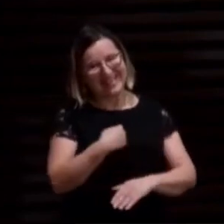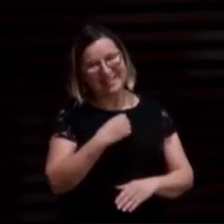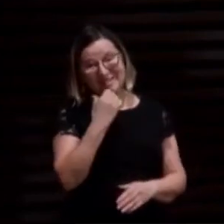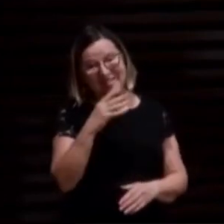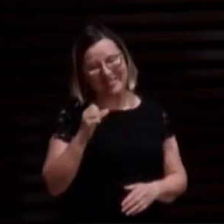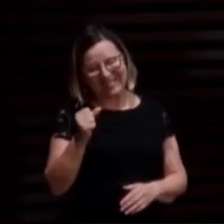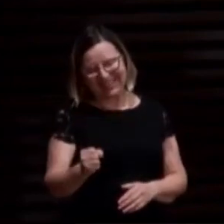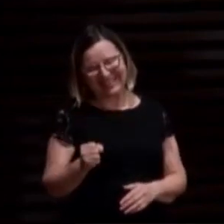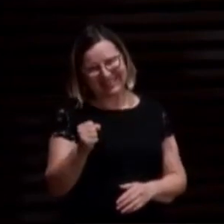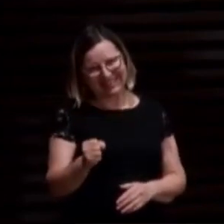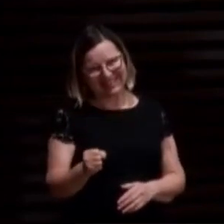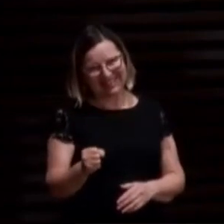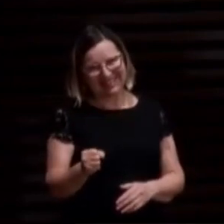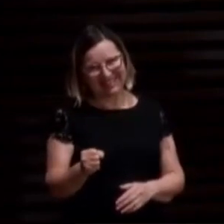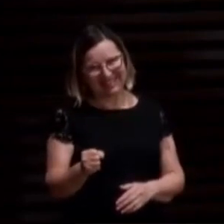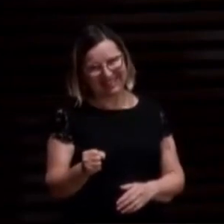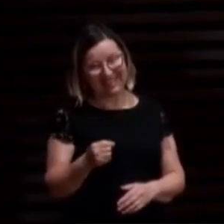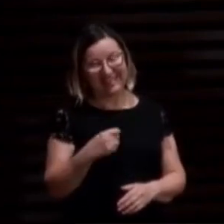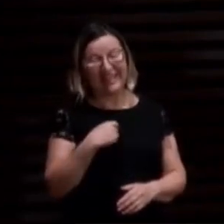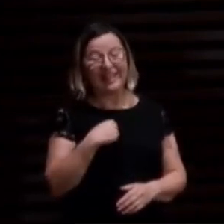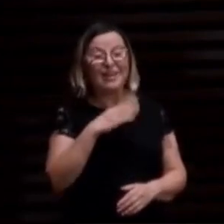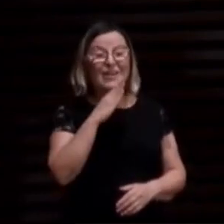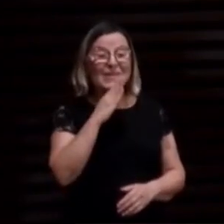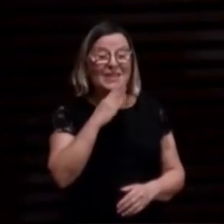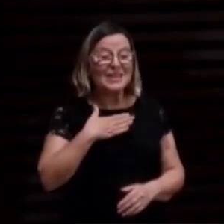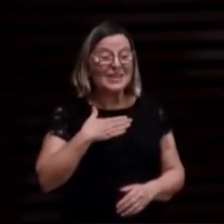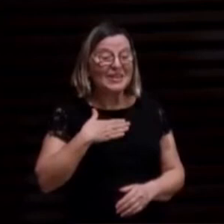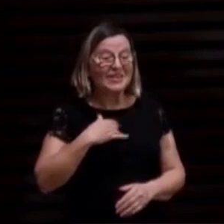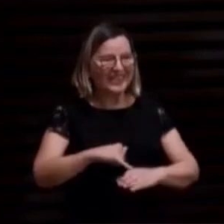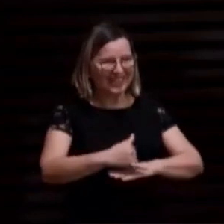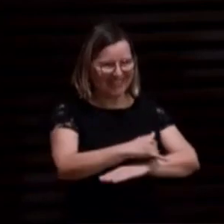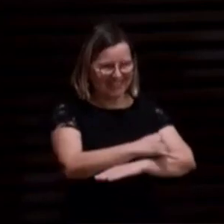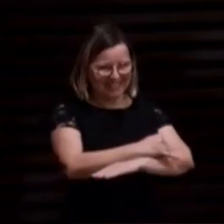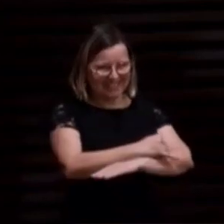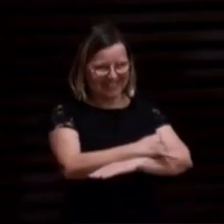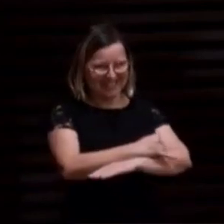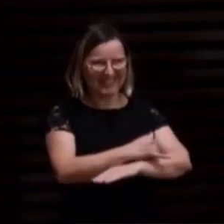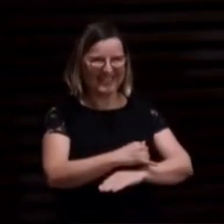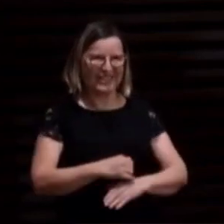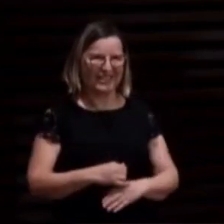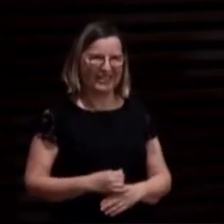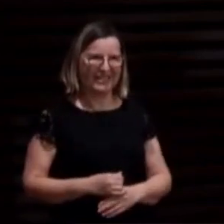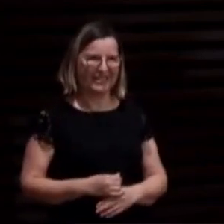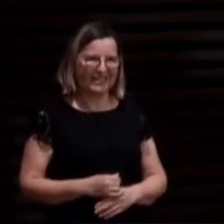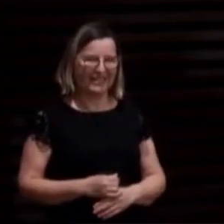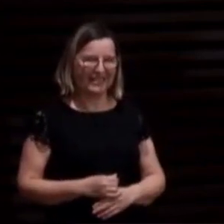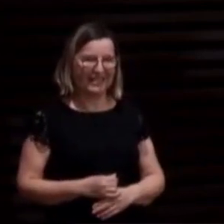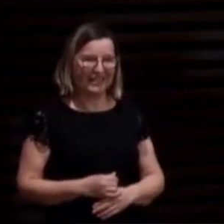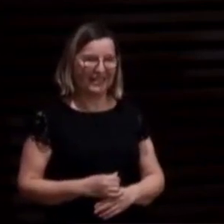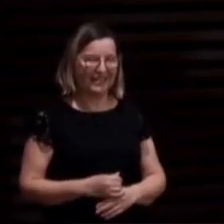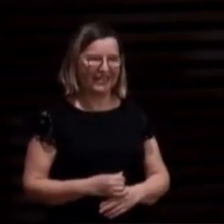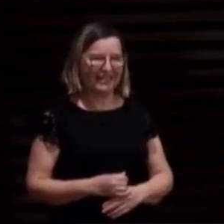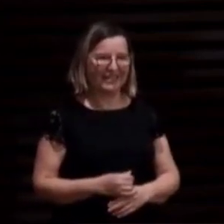pastor. Eu conheço as minhas ovelhas. E como o Pai,